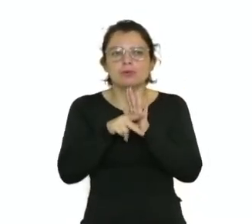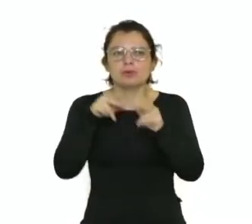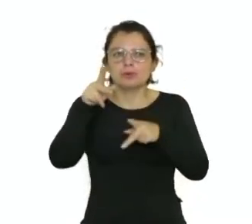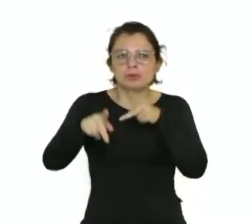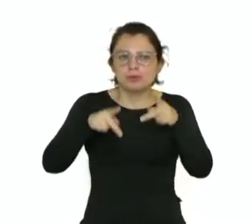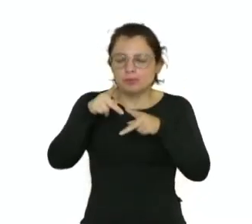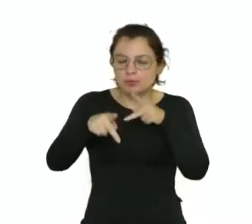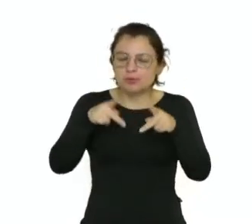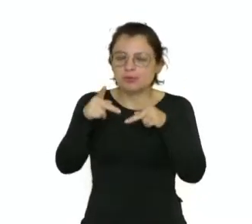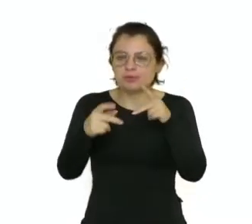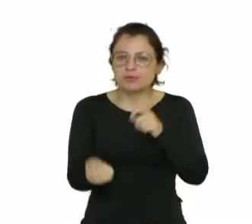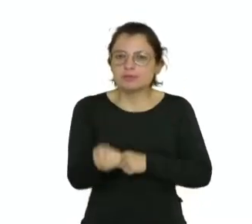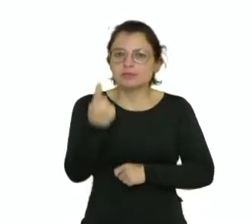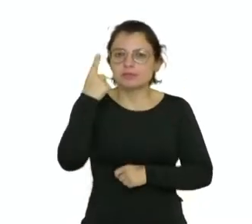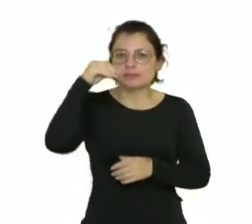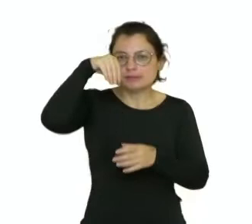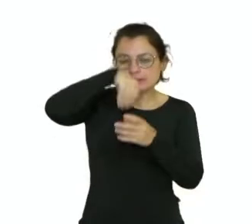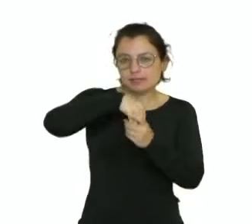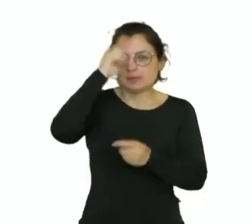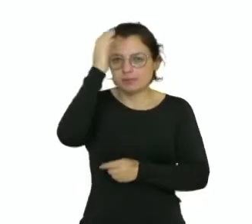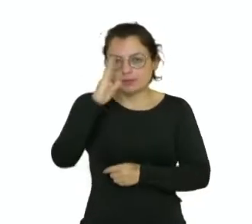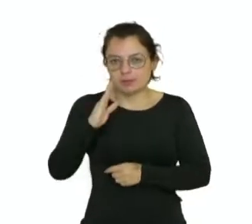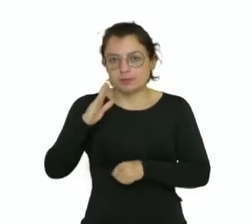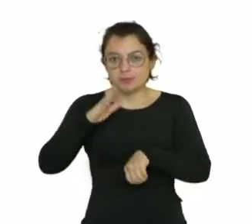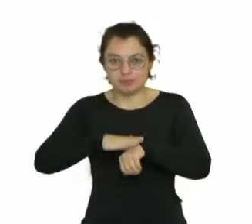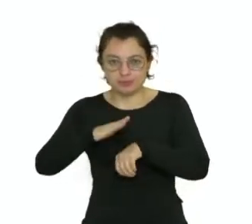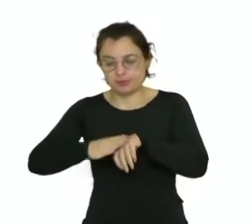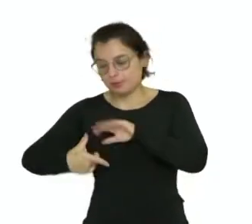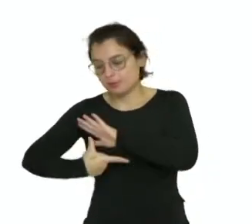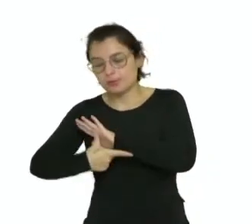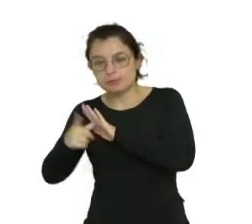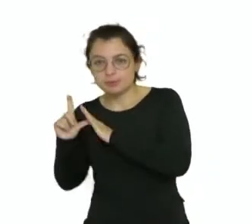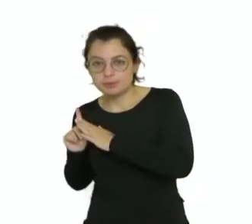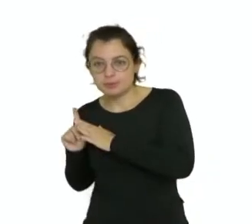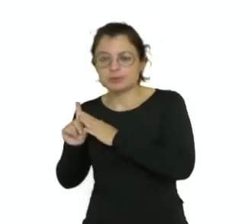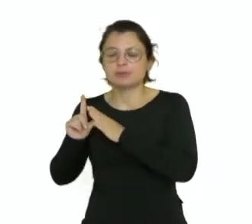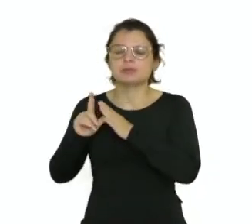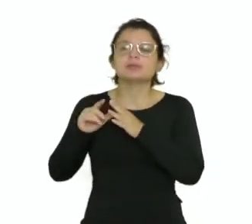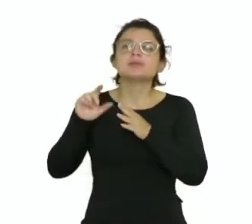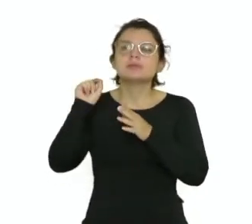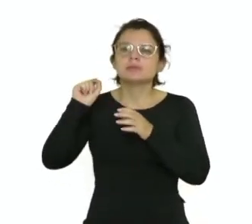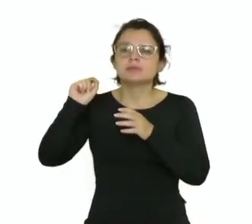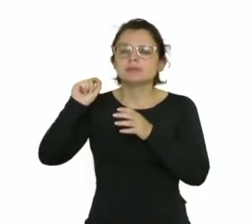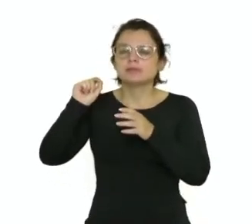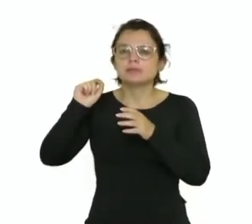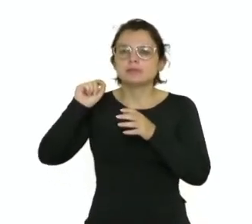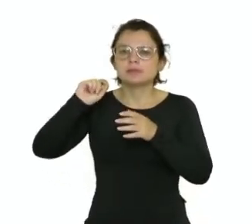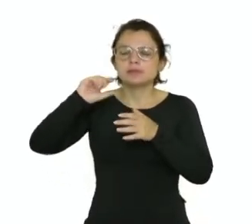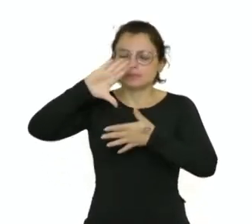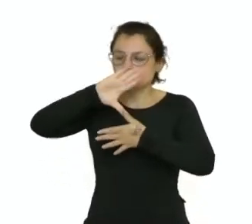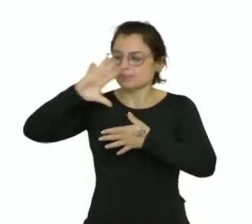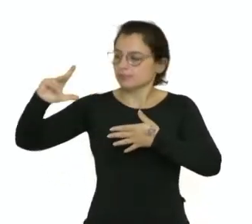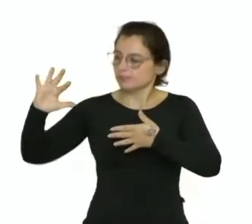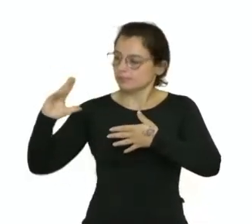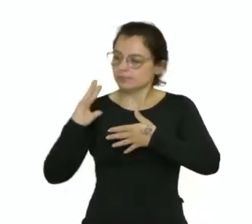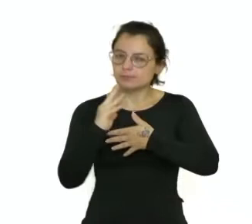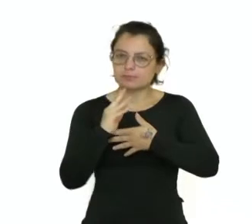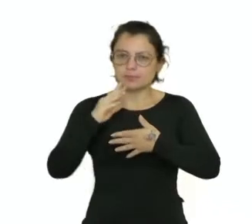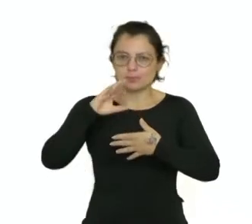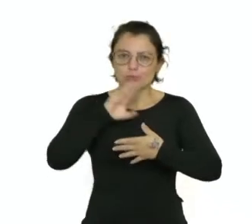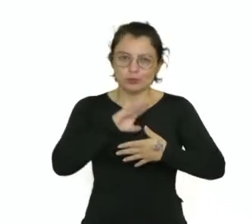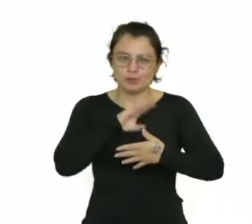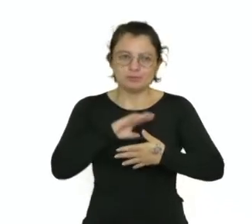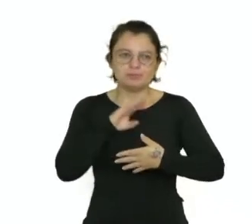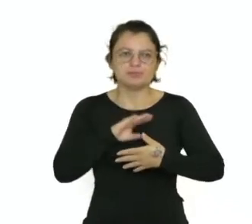territorializados no Brasil, no período que antecede a colonização da América Portuguesa. Compreender aspectos sociais